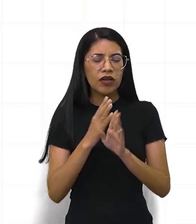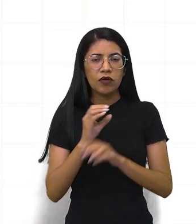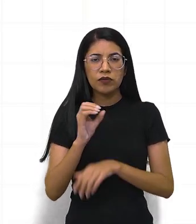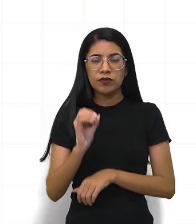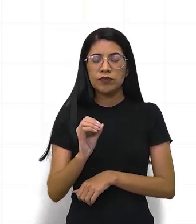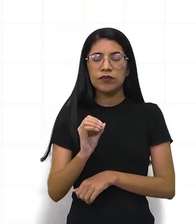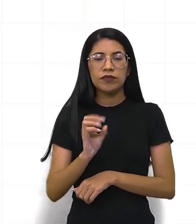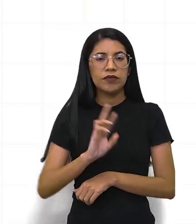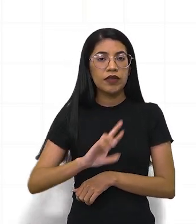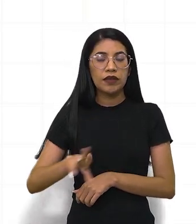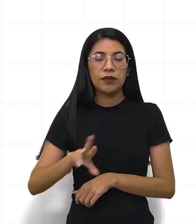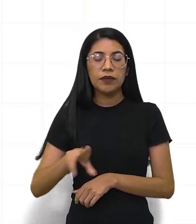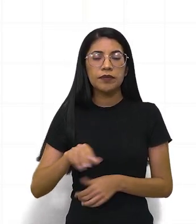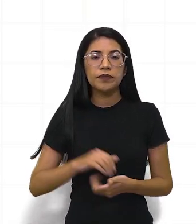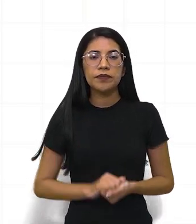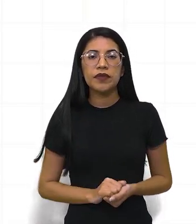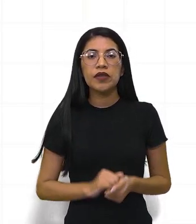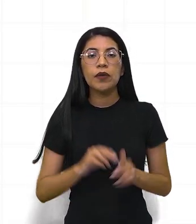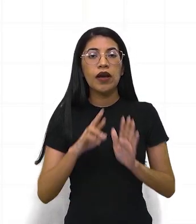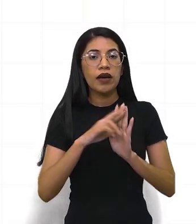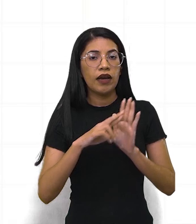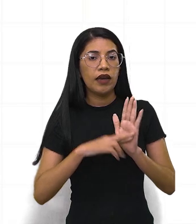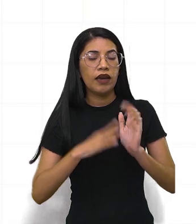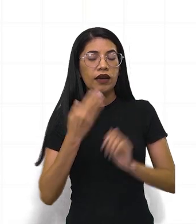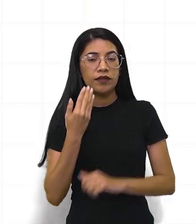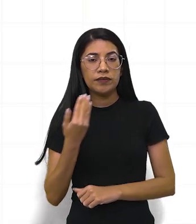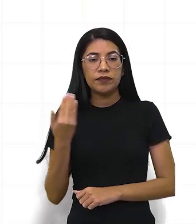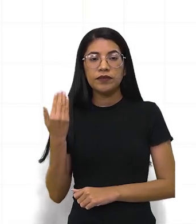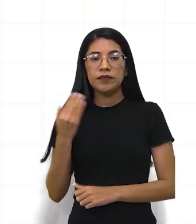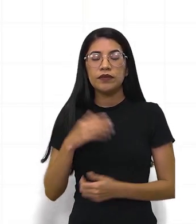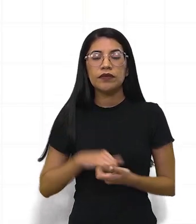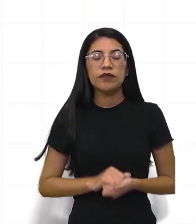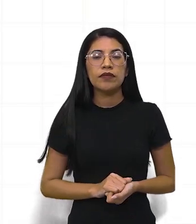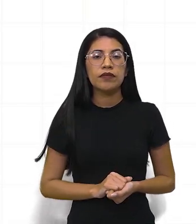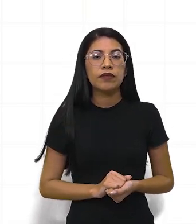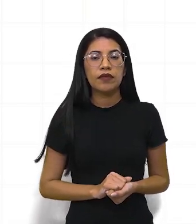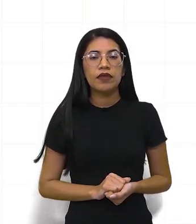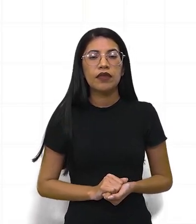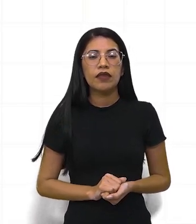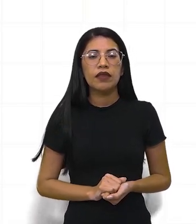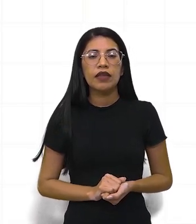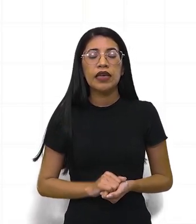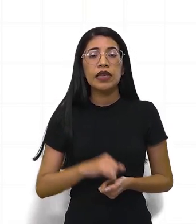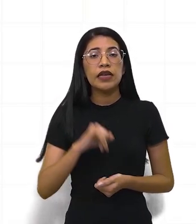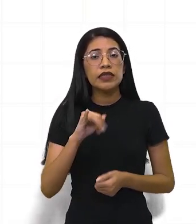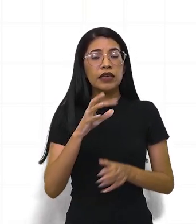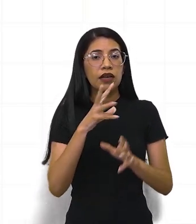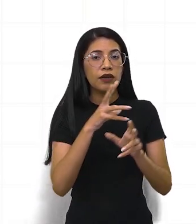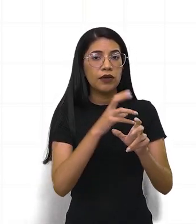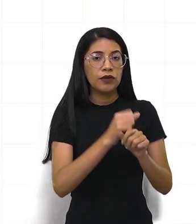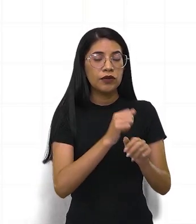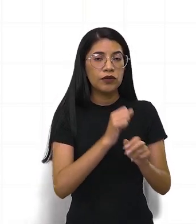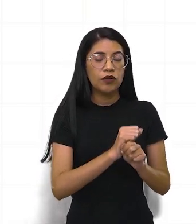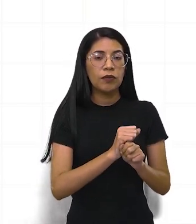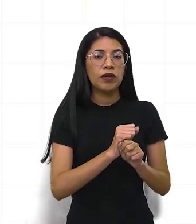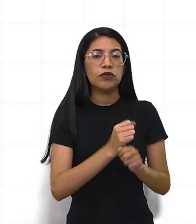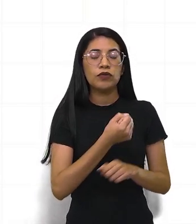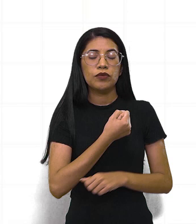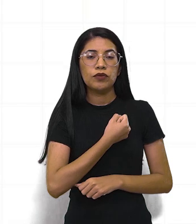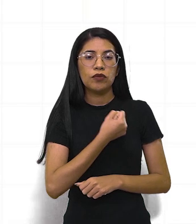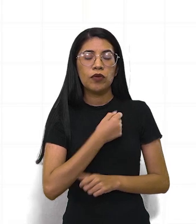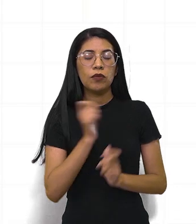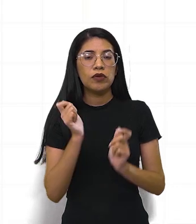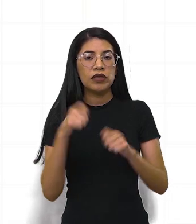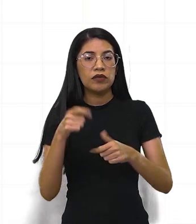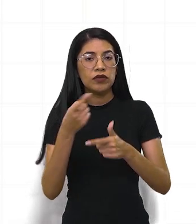Não. Olha aqui a regrinha. Se a soma dos algarismos de um número é